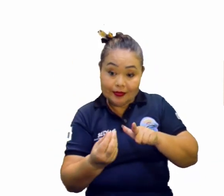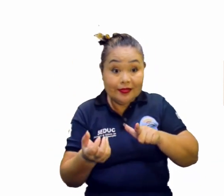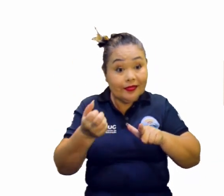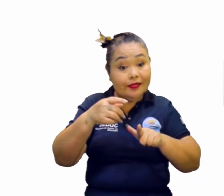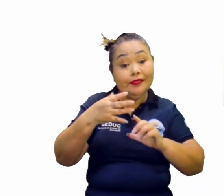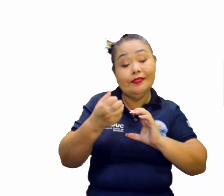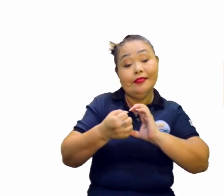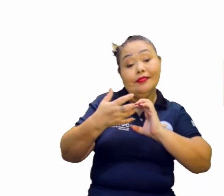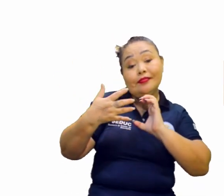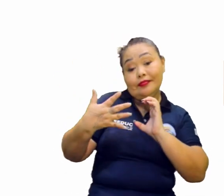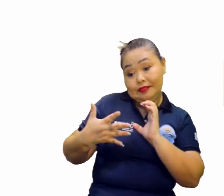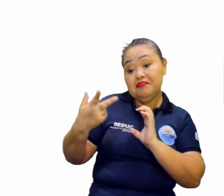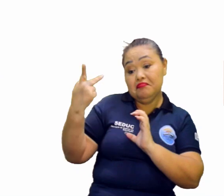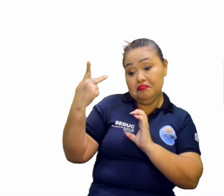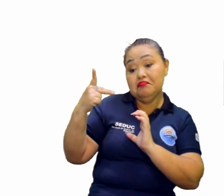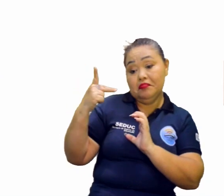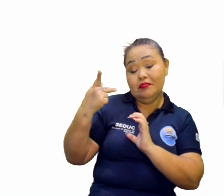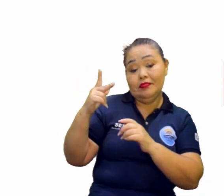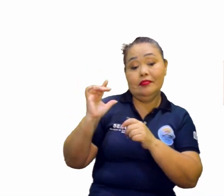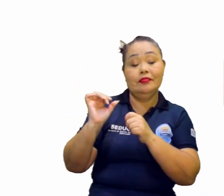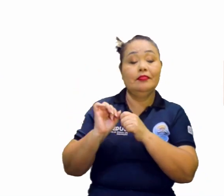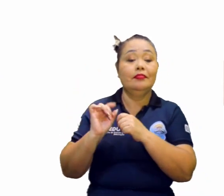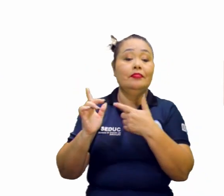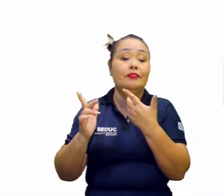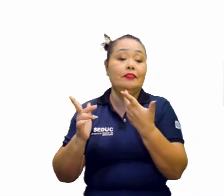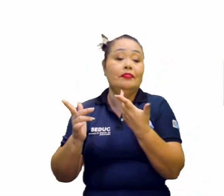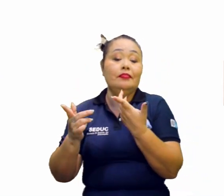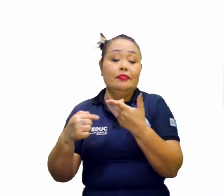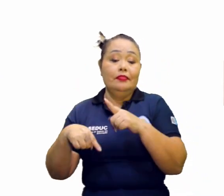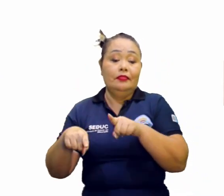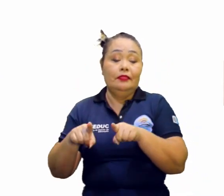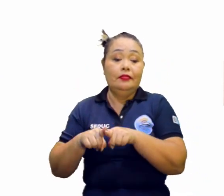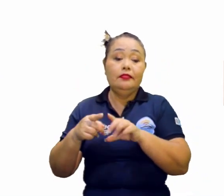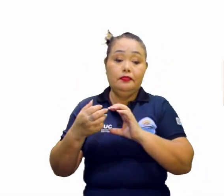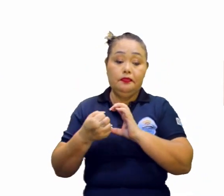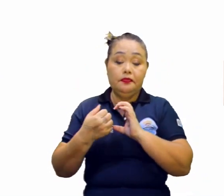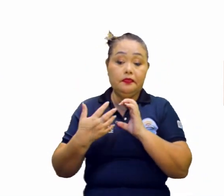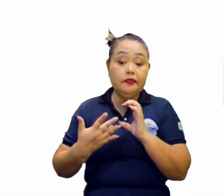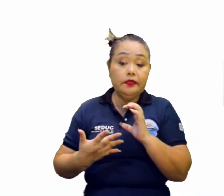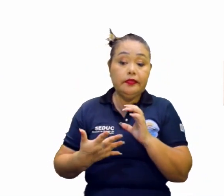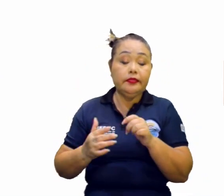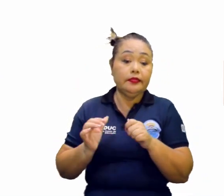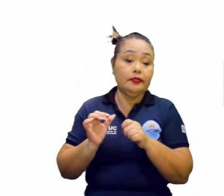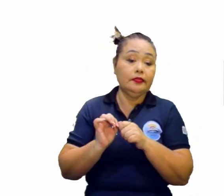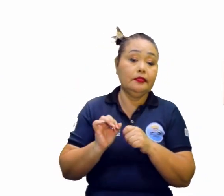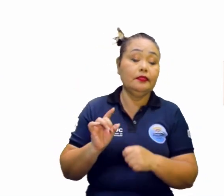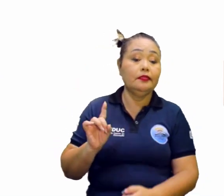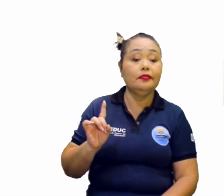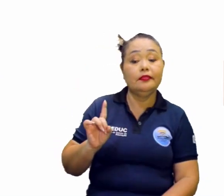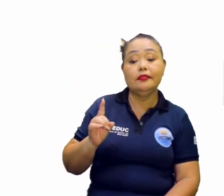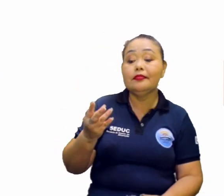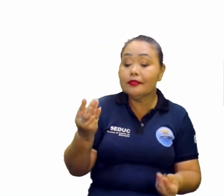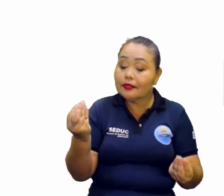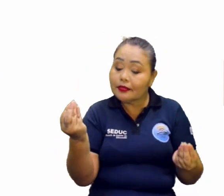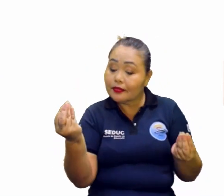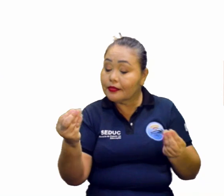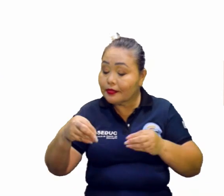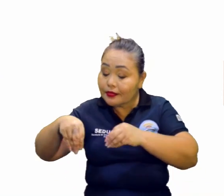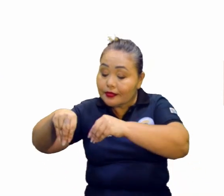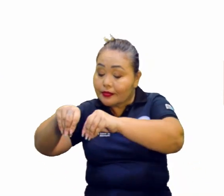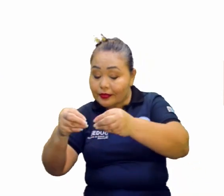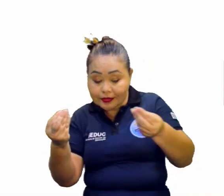né, produtivas, devido às características dos manejos